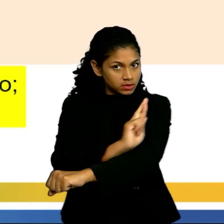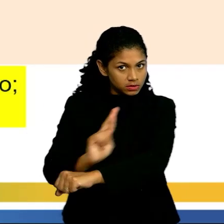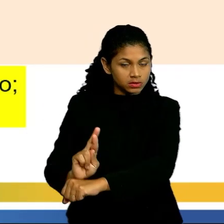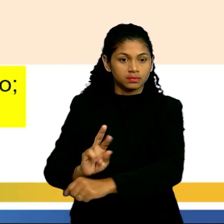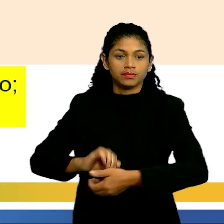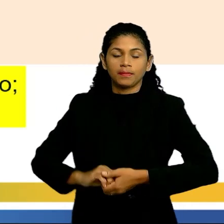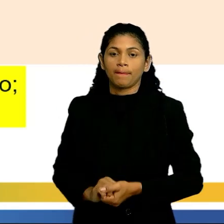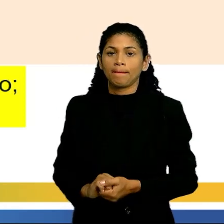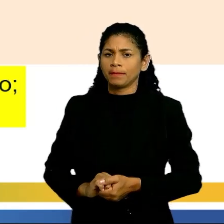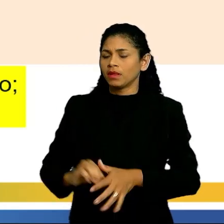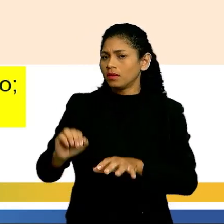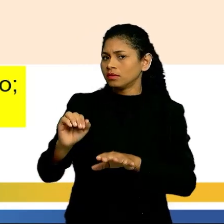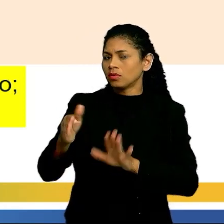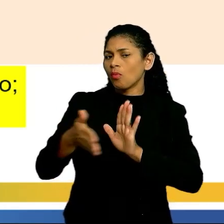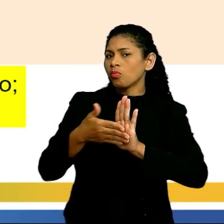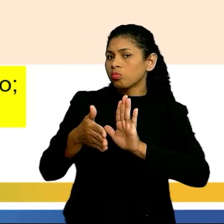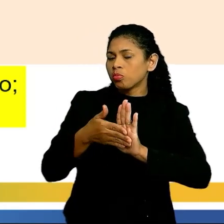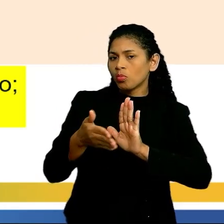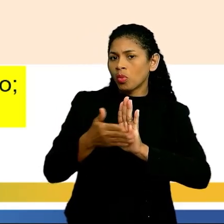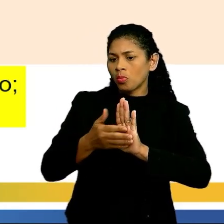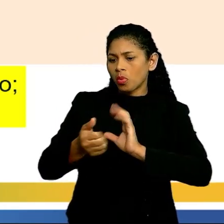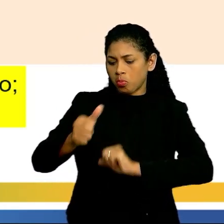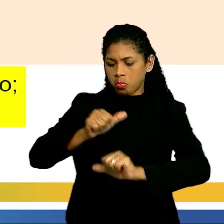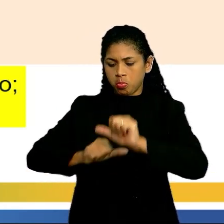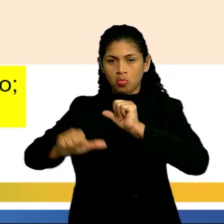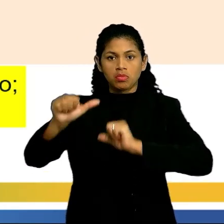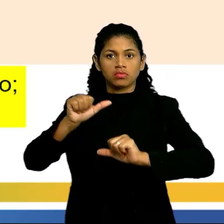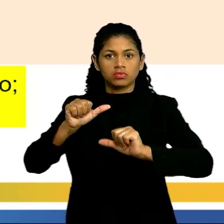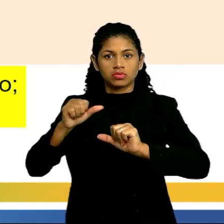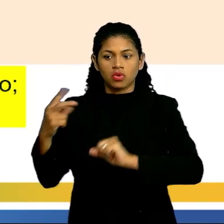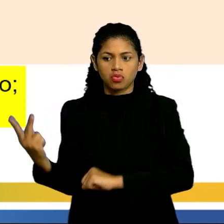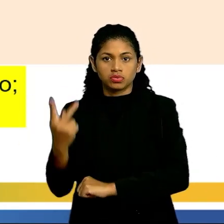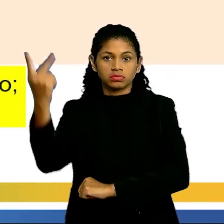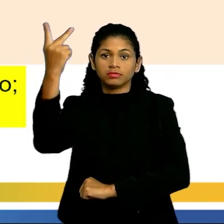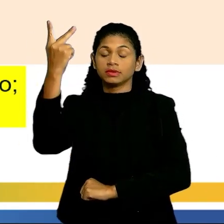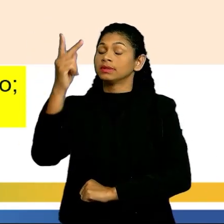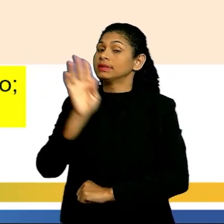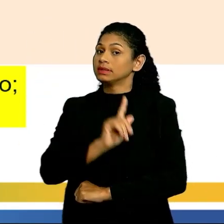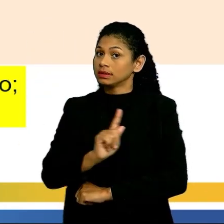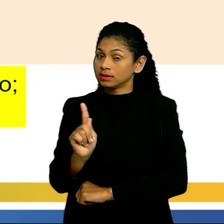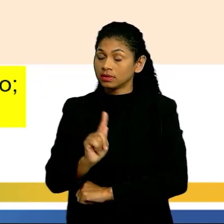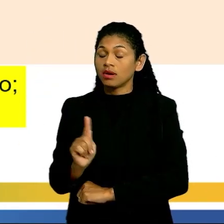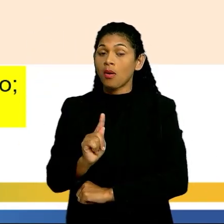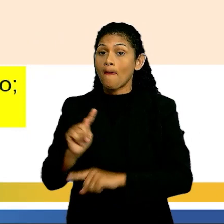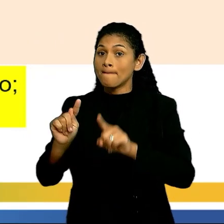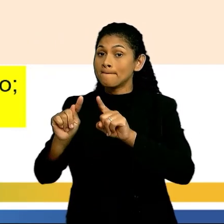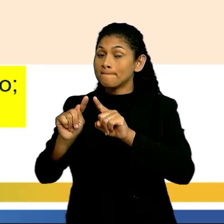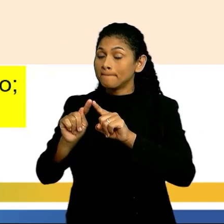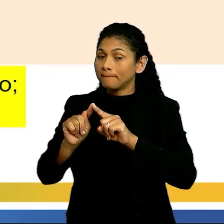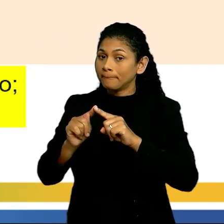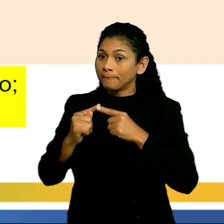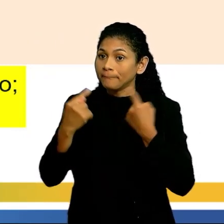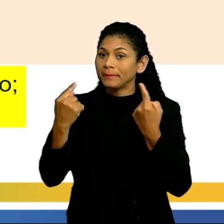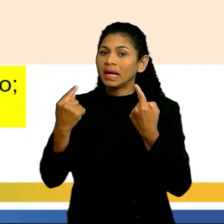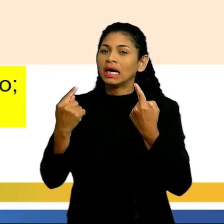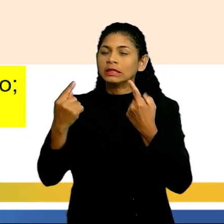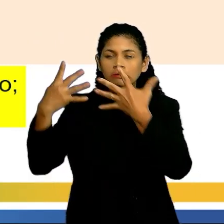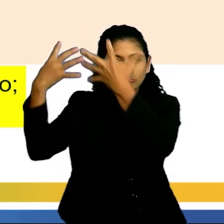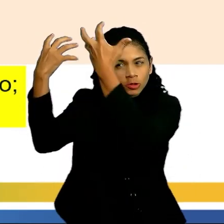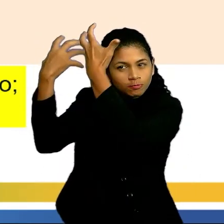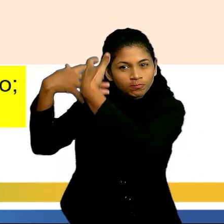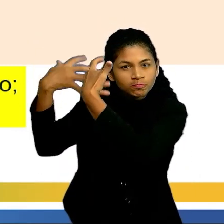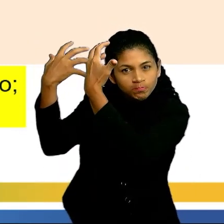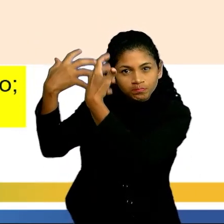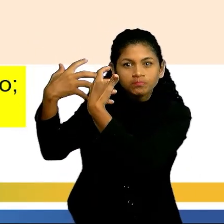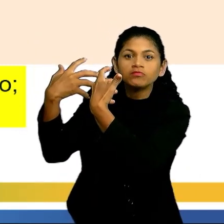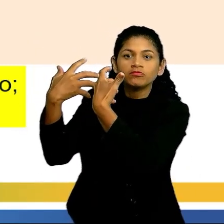não propõe inverter os valores morais, mas possibilitar uma revisão, uma reavaliação deles.